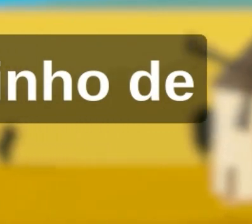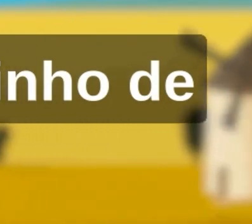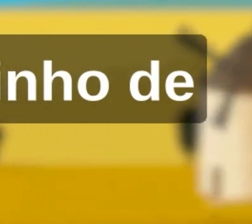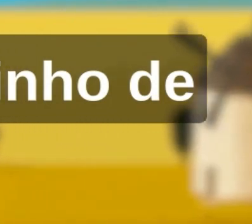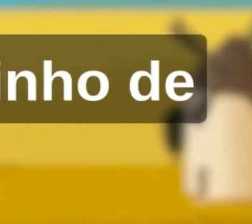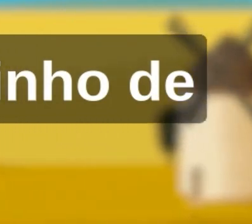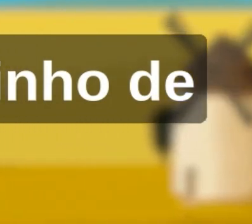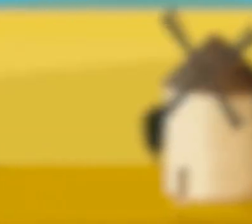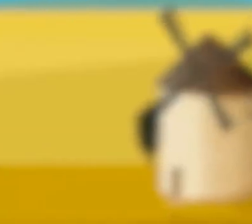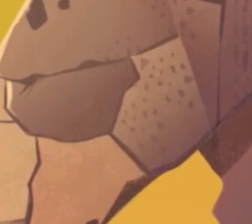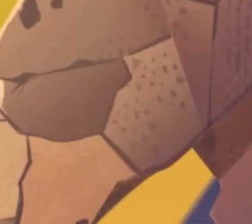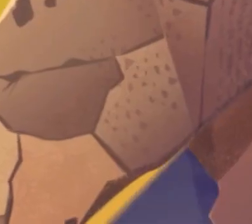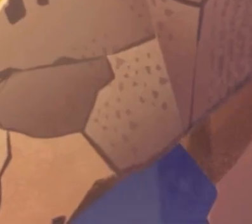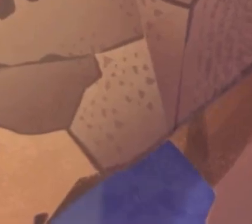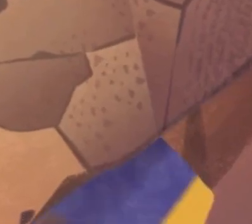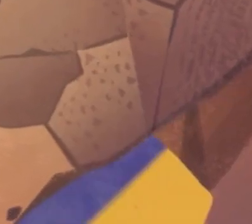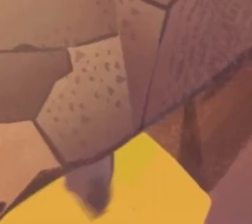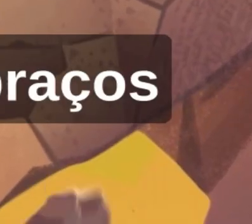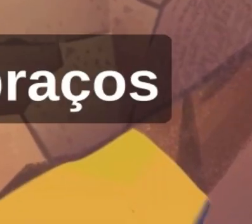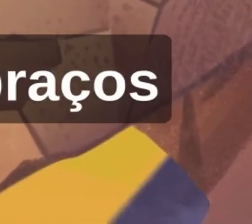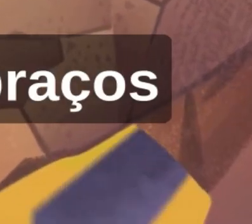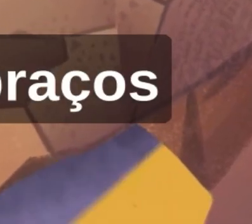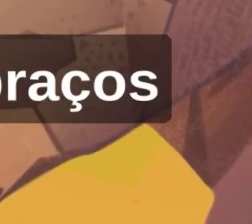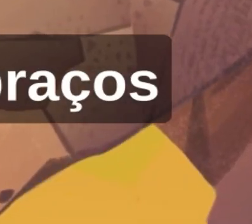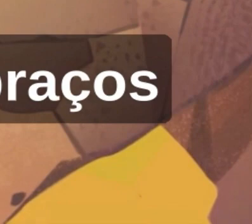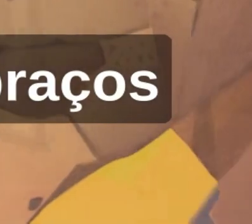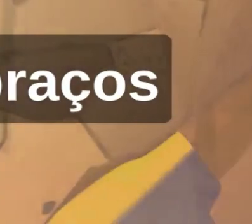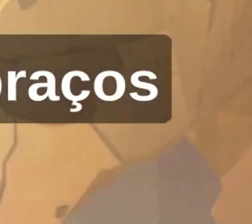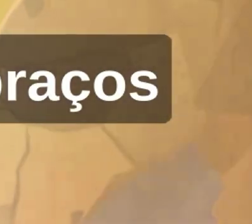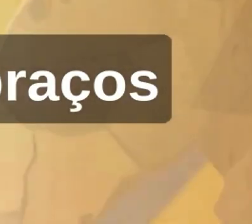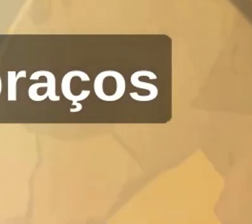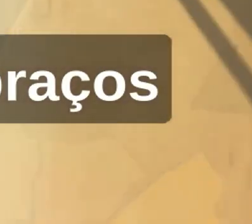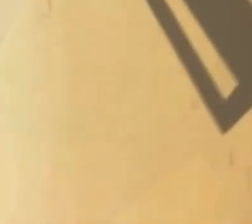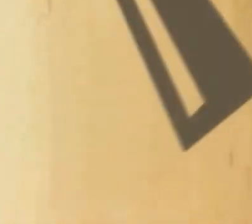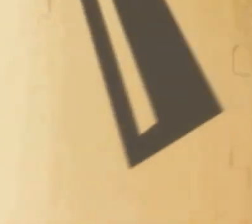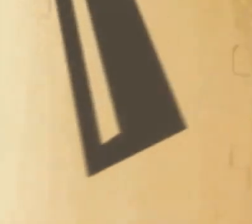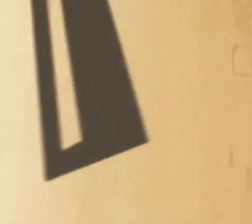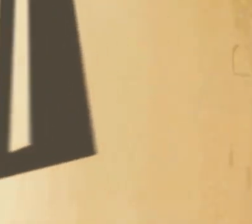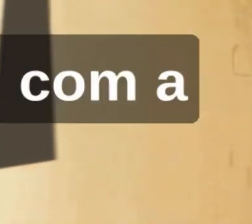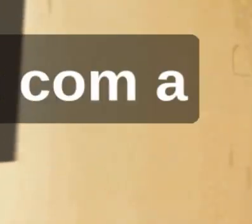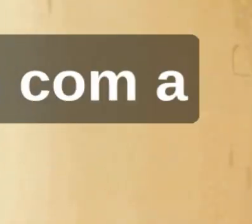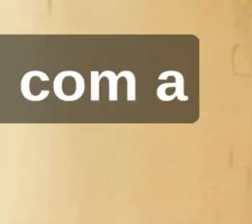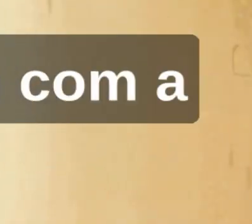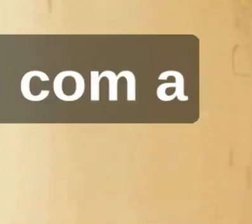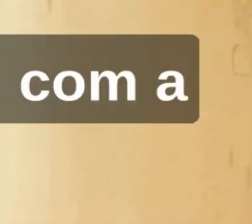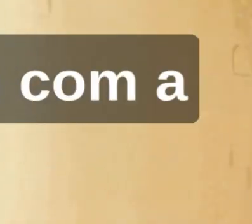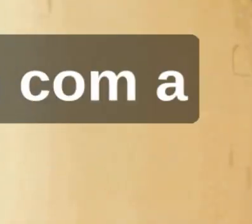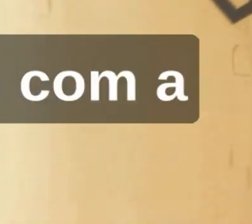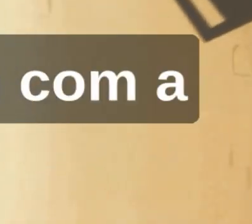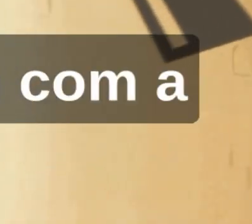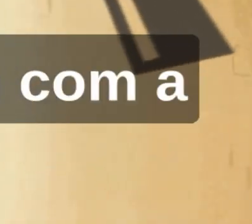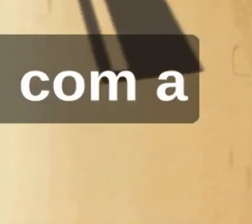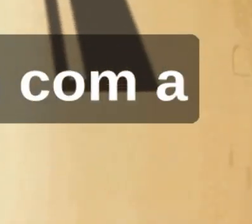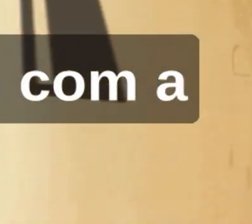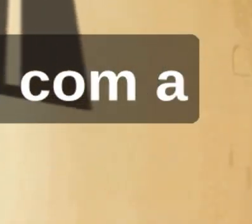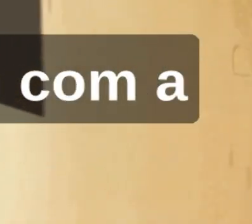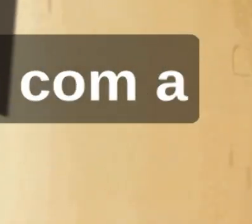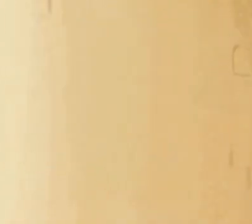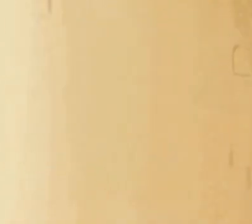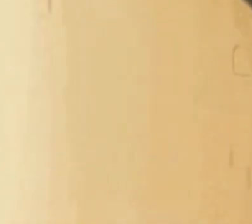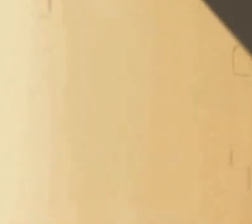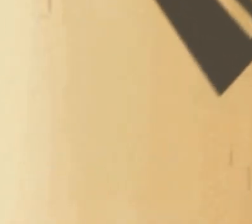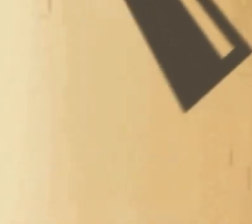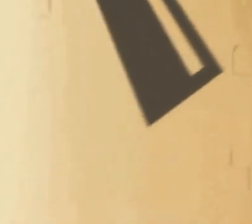São moinhos de vento. O que você acha que são braços, não são braços. São as pás que se movem com a força do